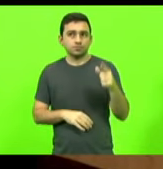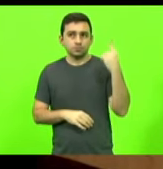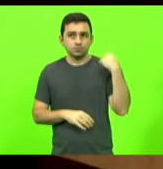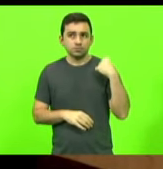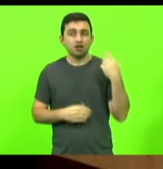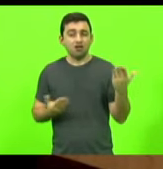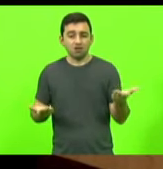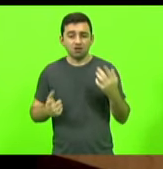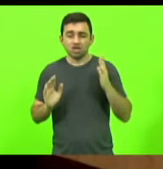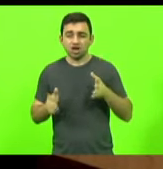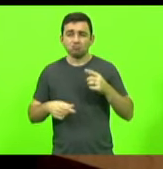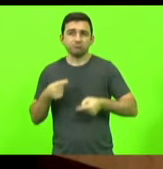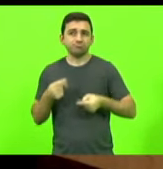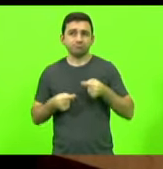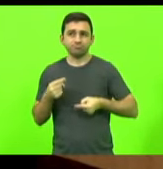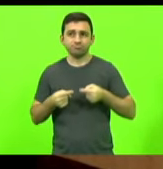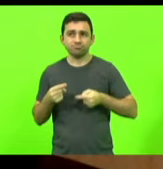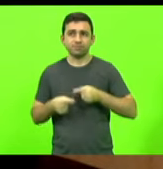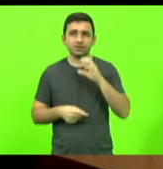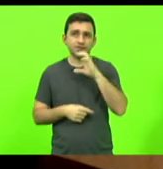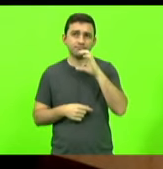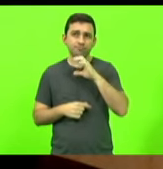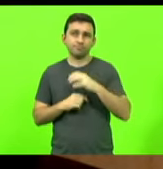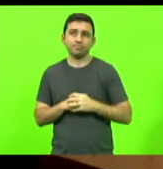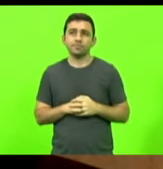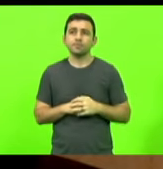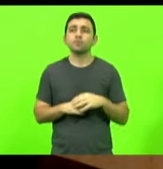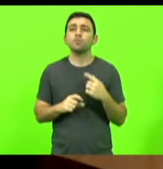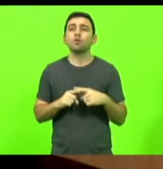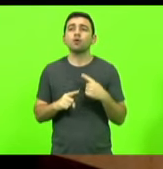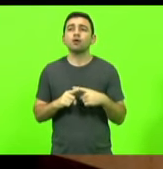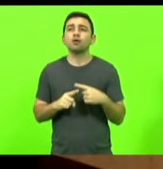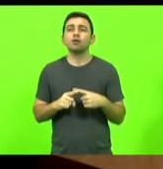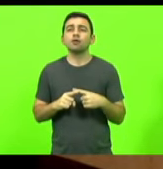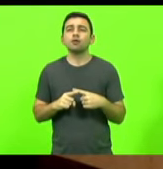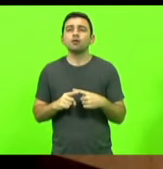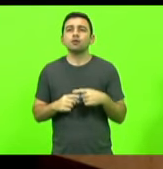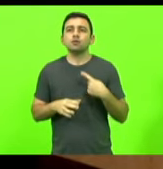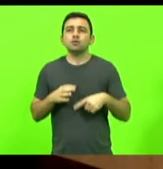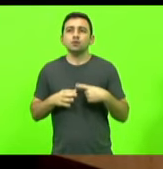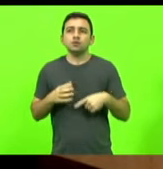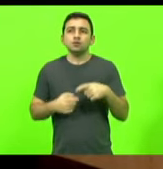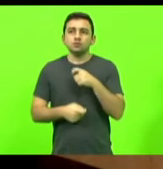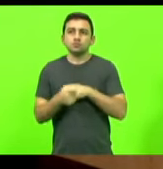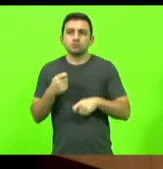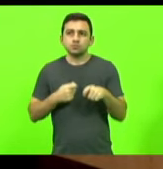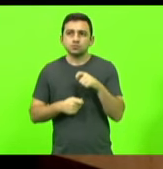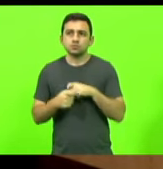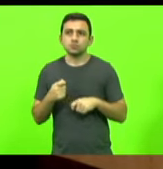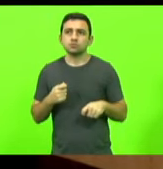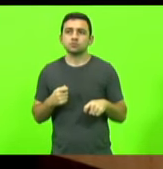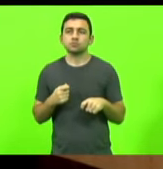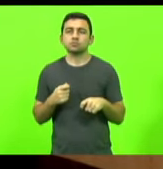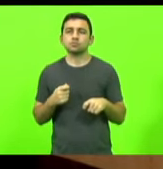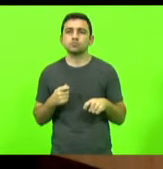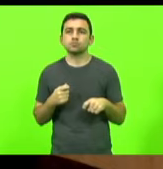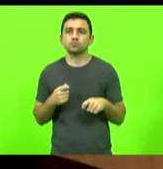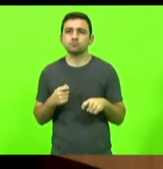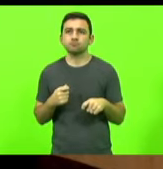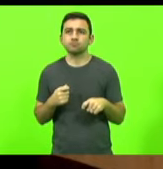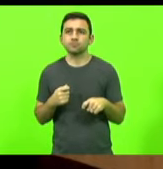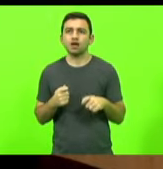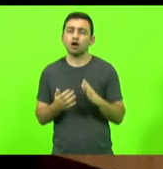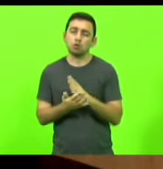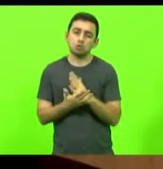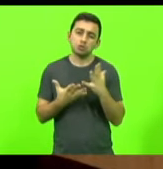estamos debatendo e votando aqui no plenário, graças à Comissão de Economia, a todos os deputados da Comissão de Economia, que alguns